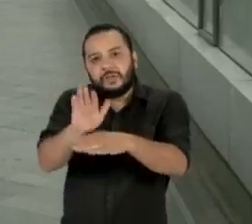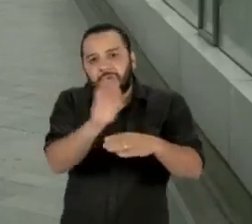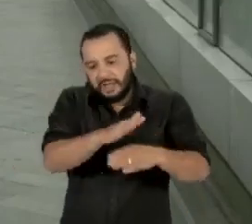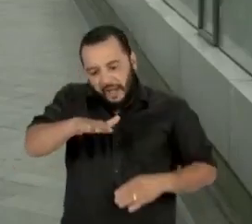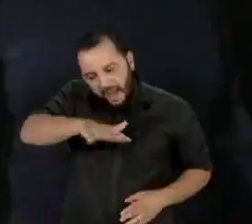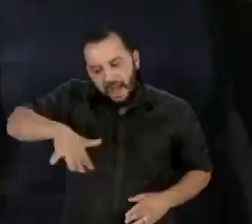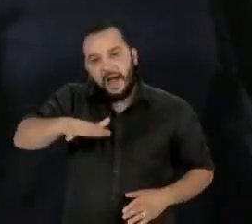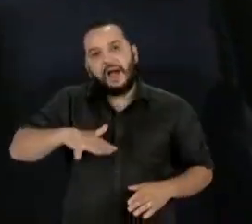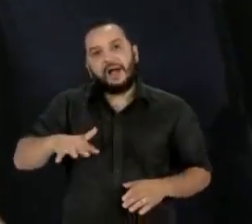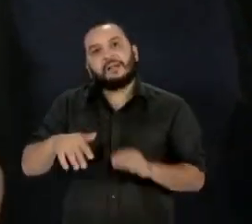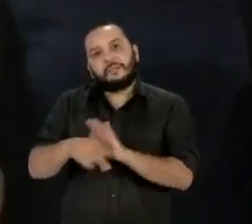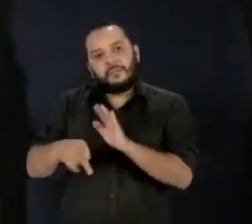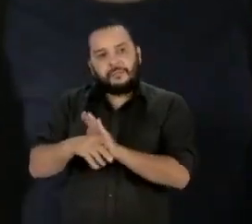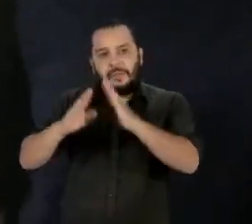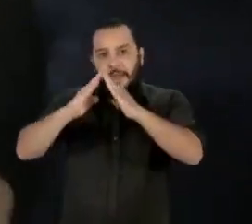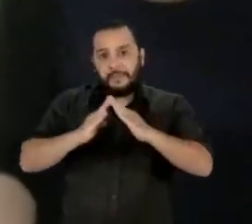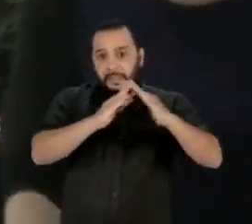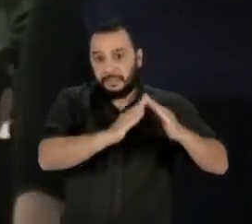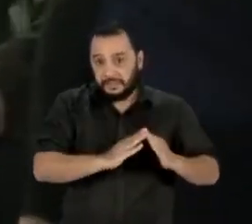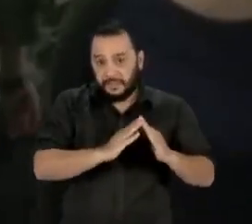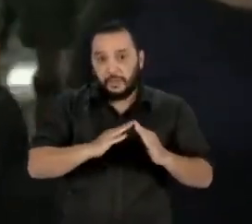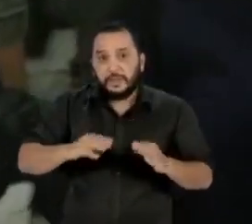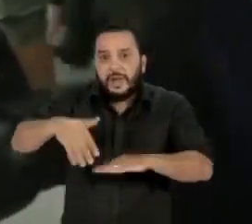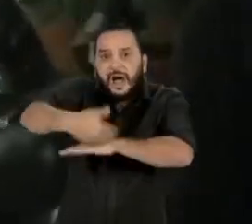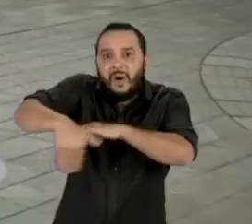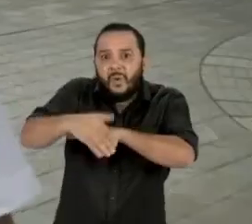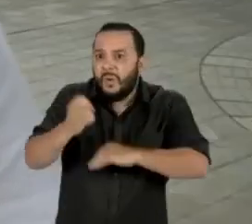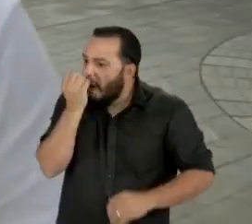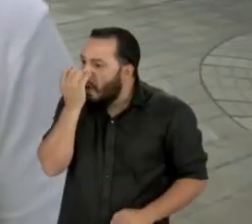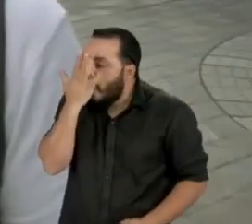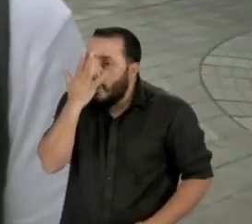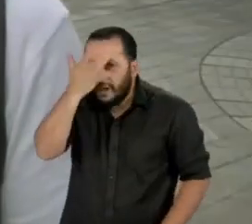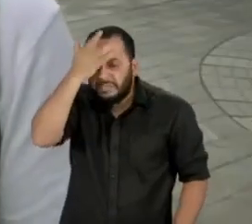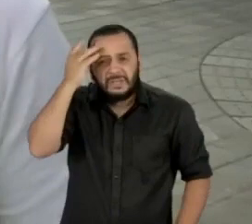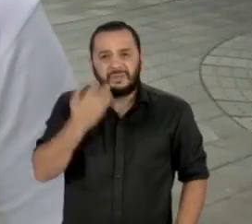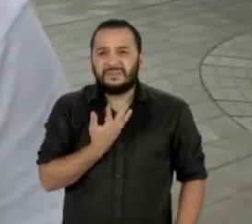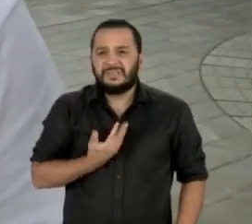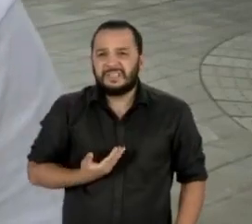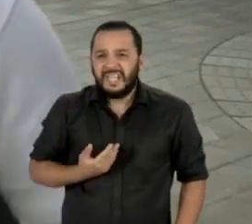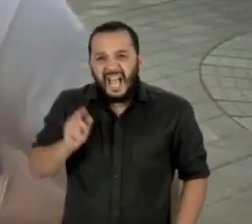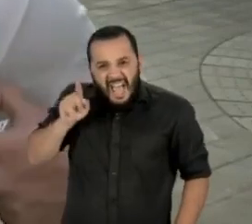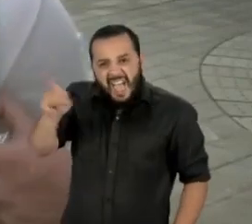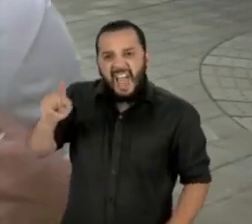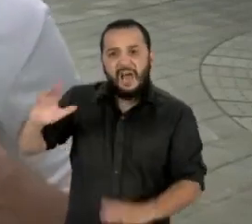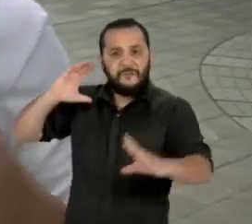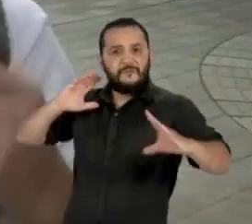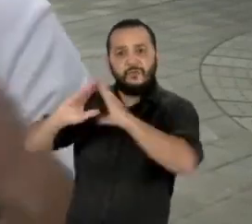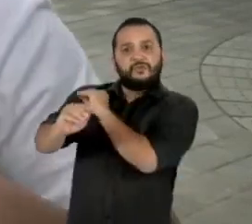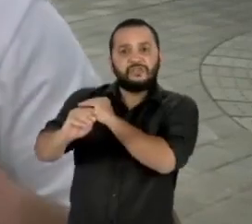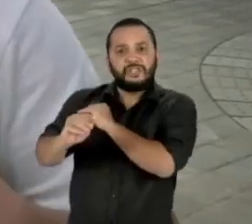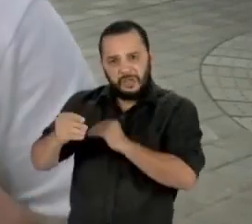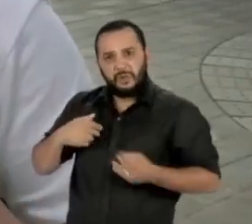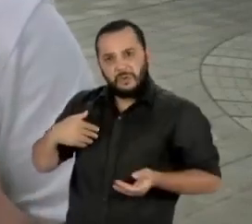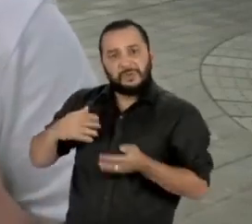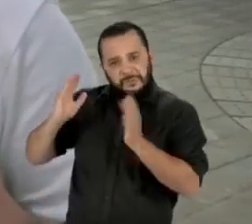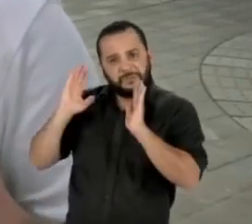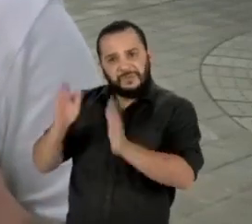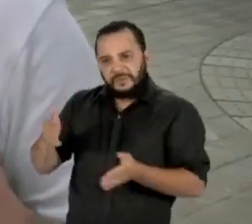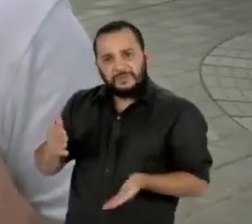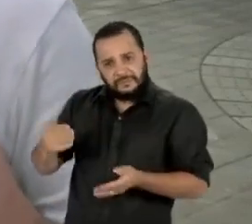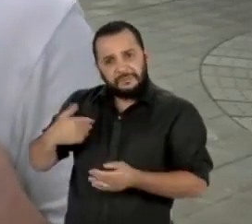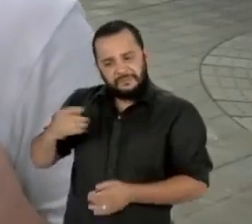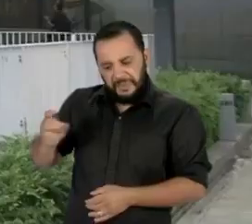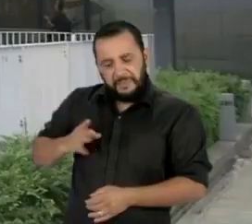Nas ruas, os habitantes de Hong Kong ficaram decepcionados, afirmando que ela fugiu das reivindicações, que são as